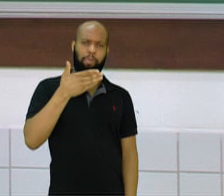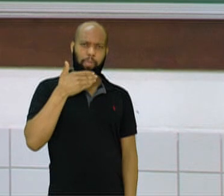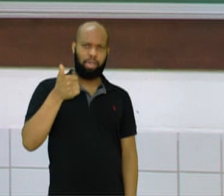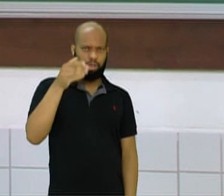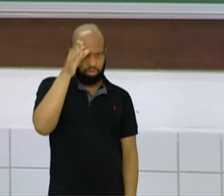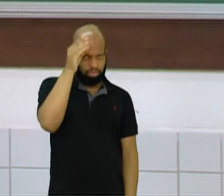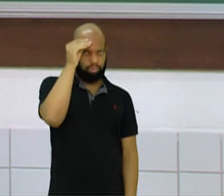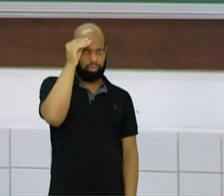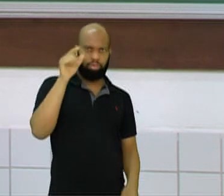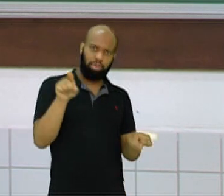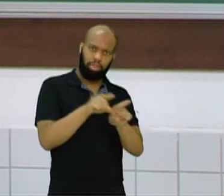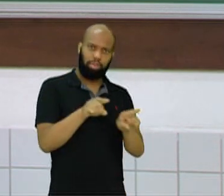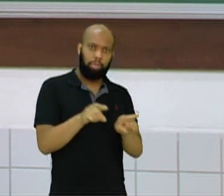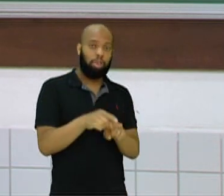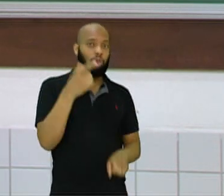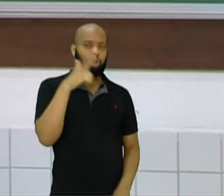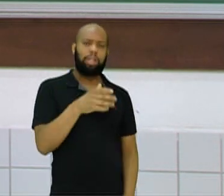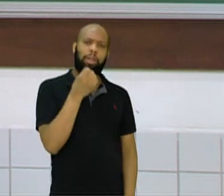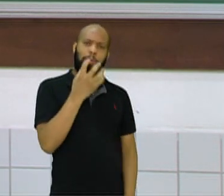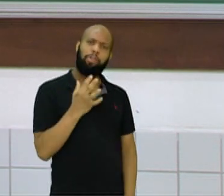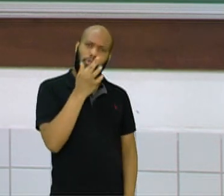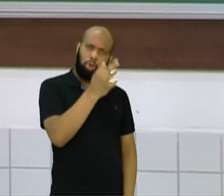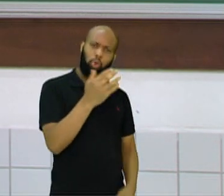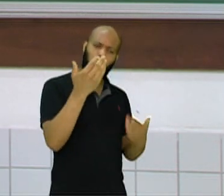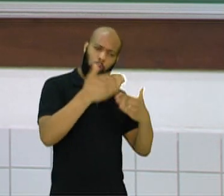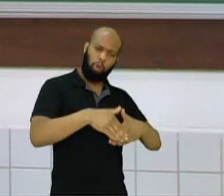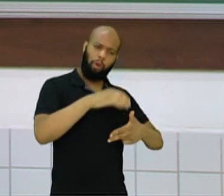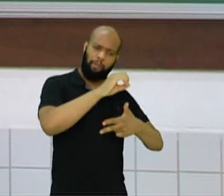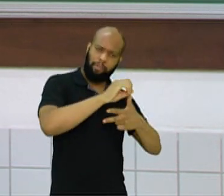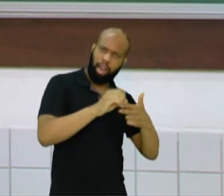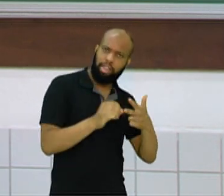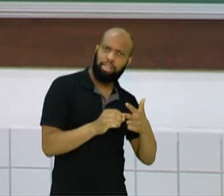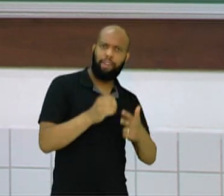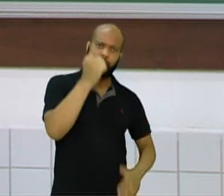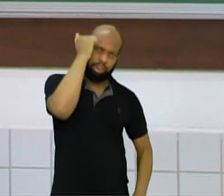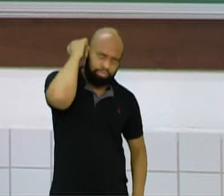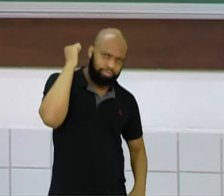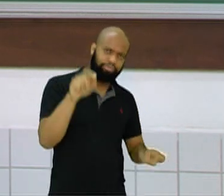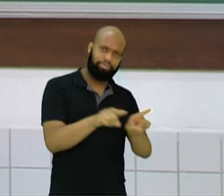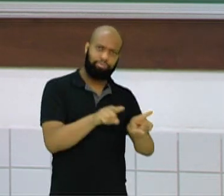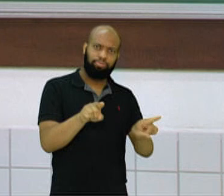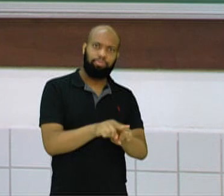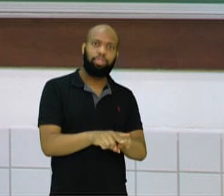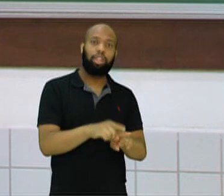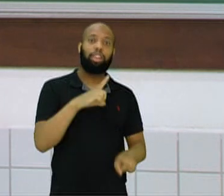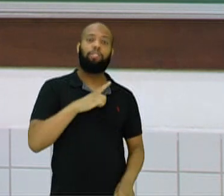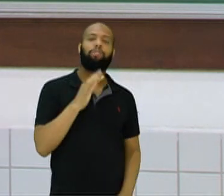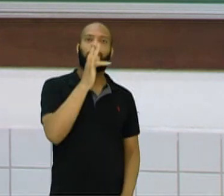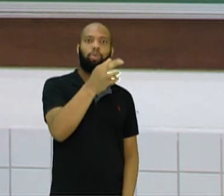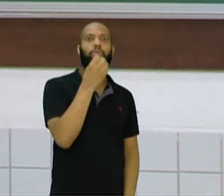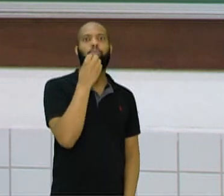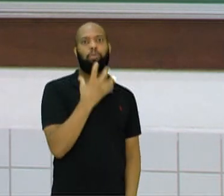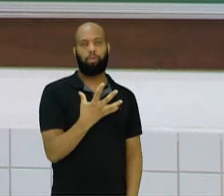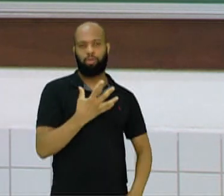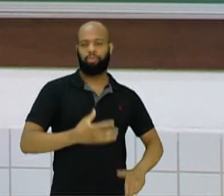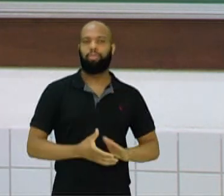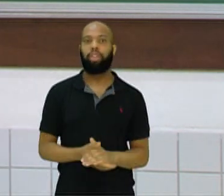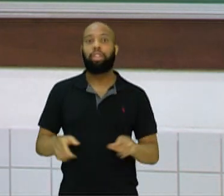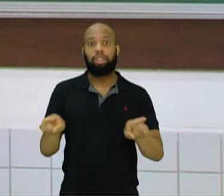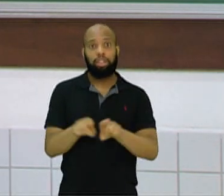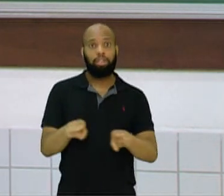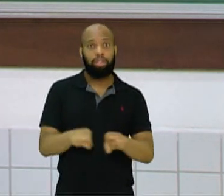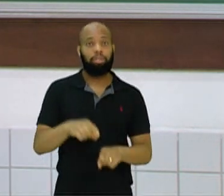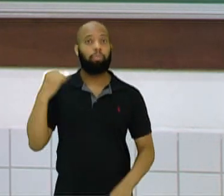você possa ir bem no Enem, possa ir bem nos vestibulares e que você tenha um grande futuro pela frente. Também isso